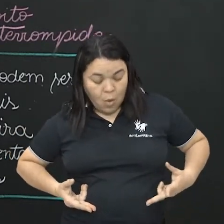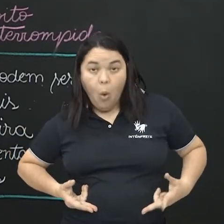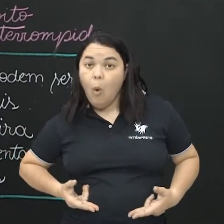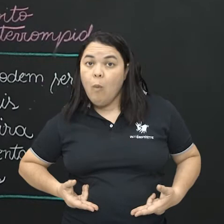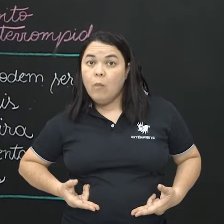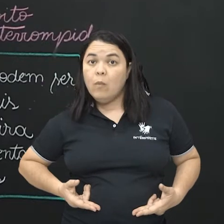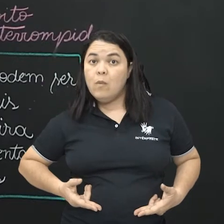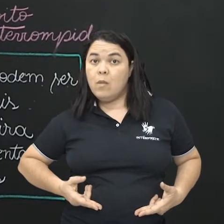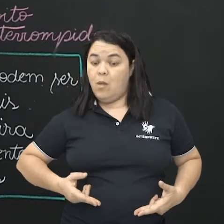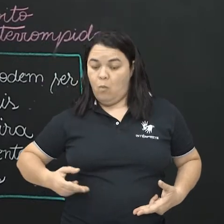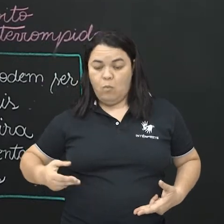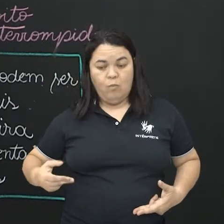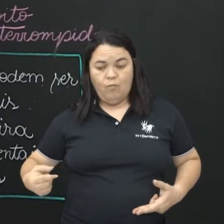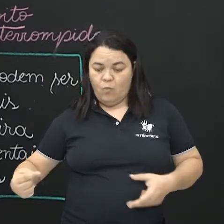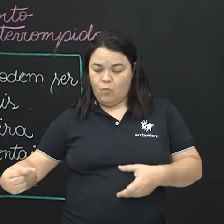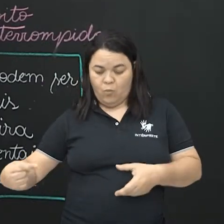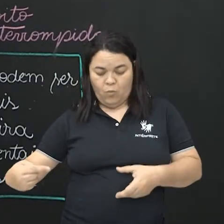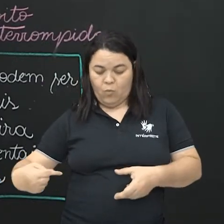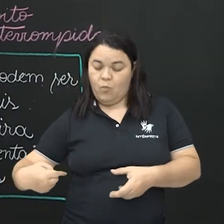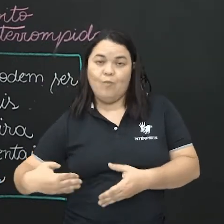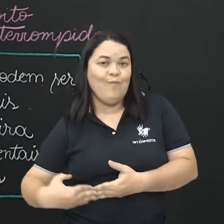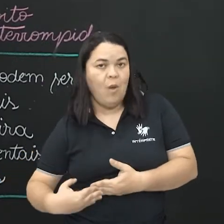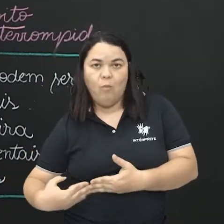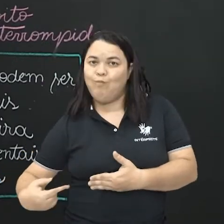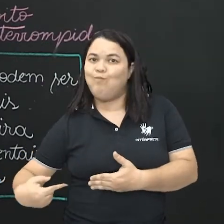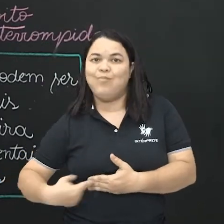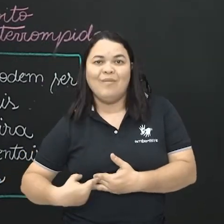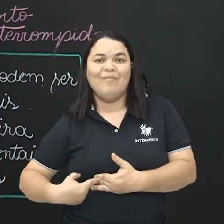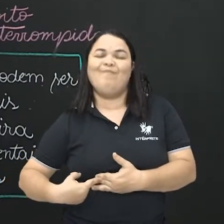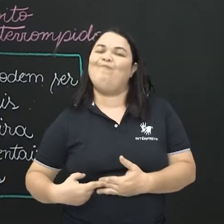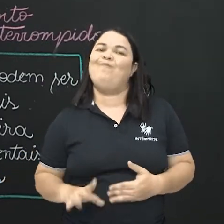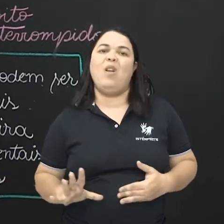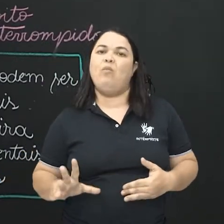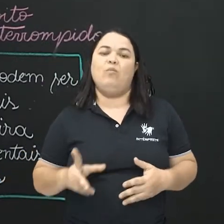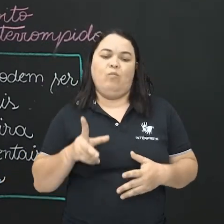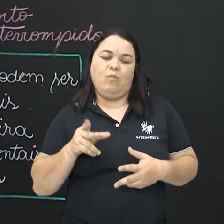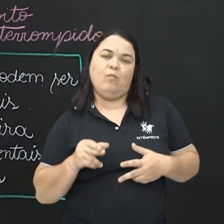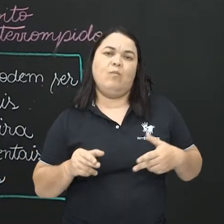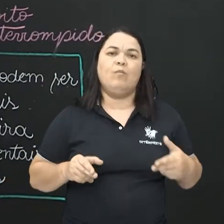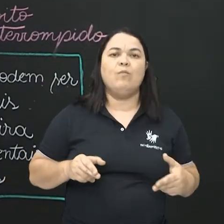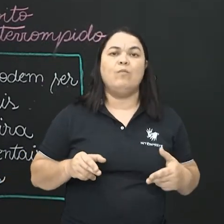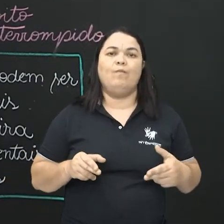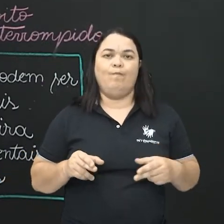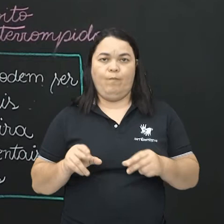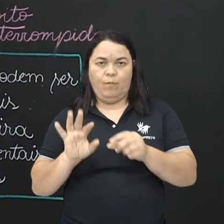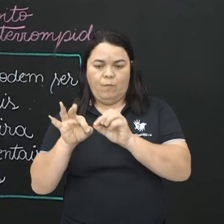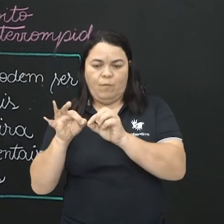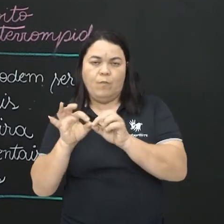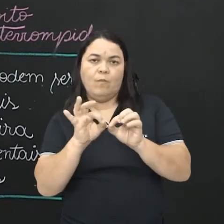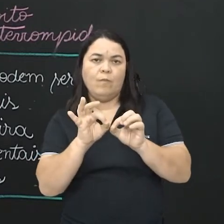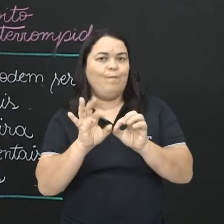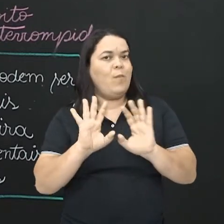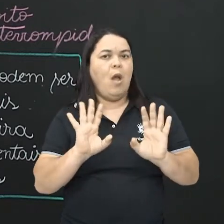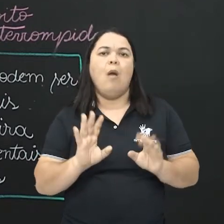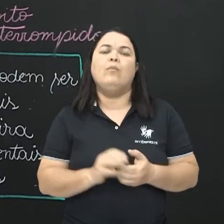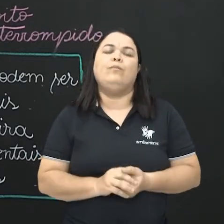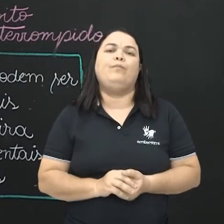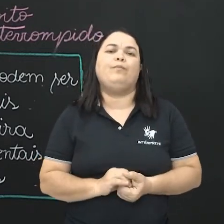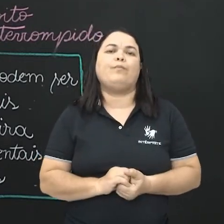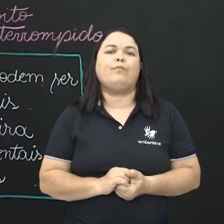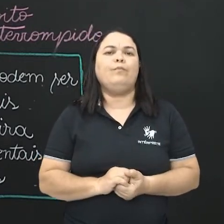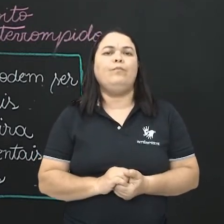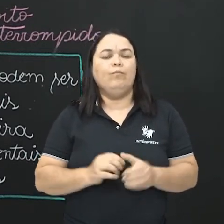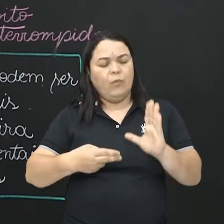não vai ter condições de se encontrar com o espermatozoide, no caso aí da relação sexual. Pode ser feito de